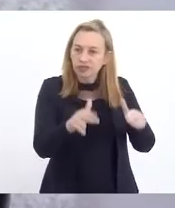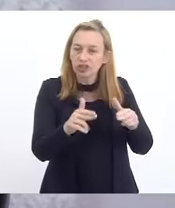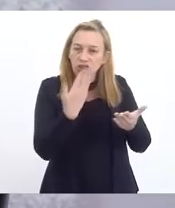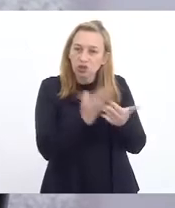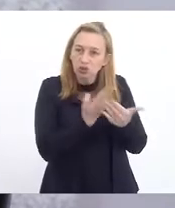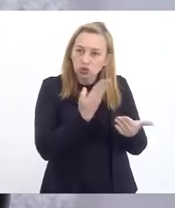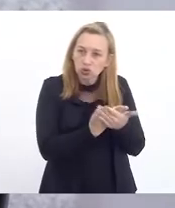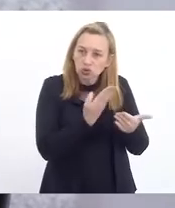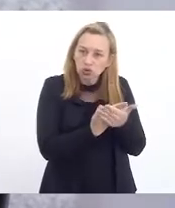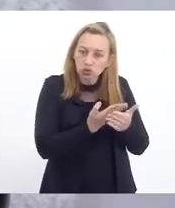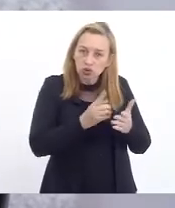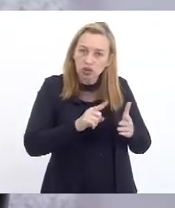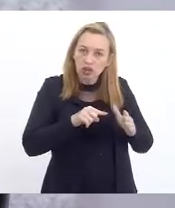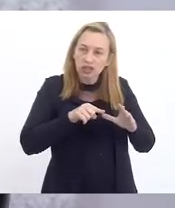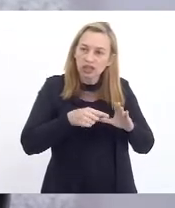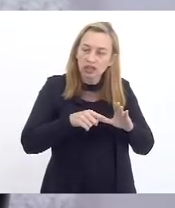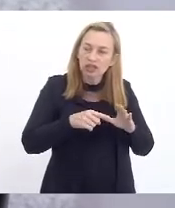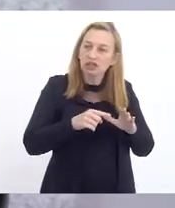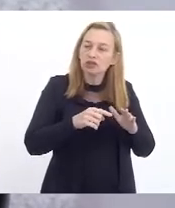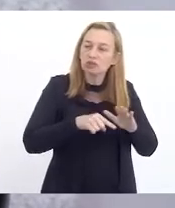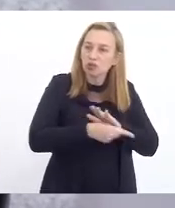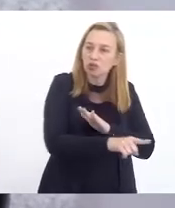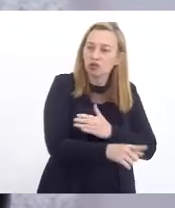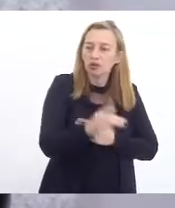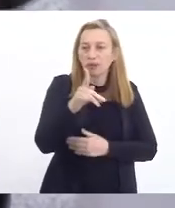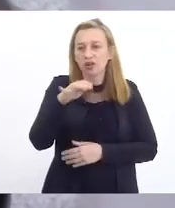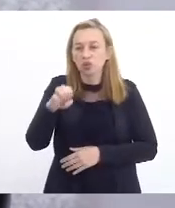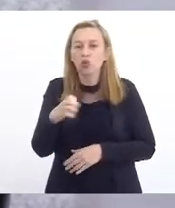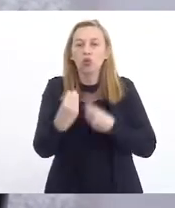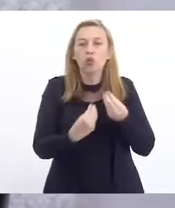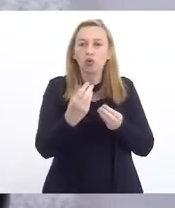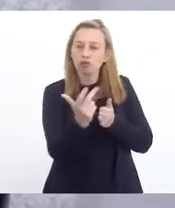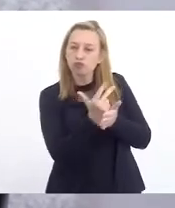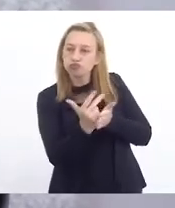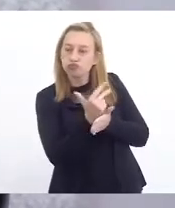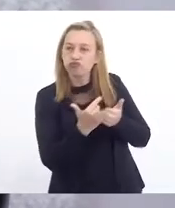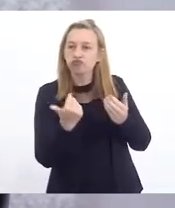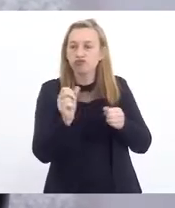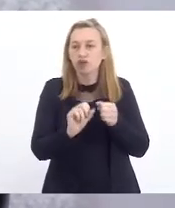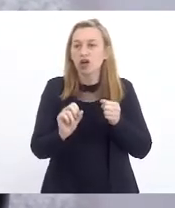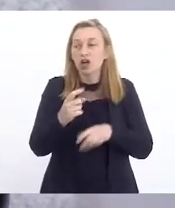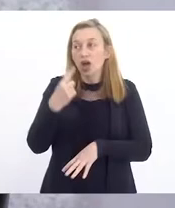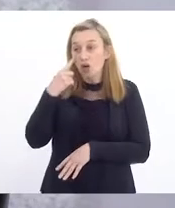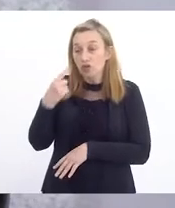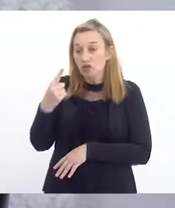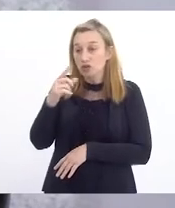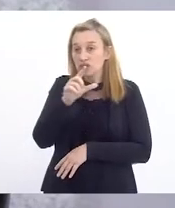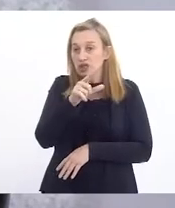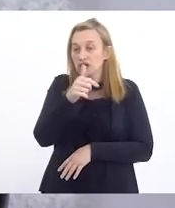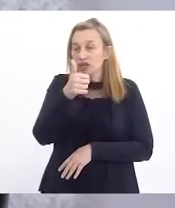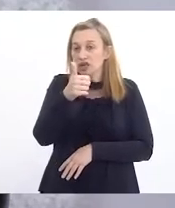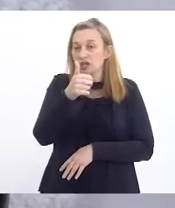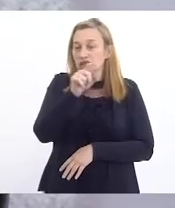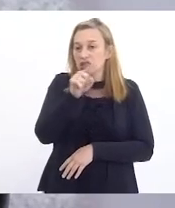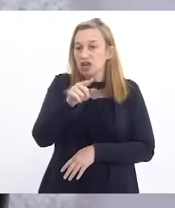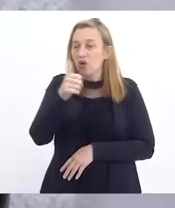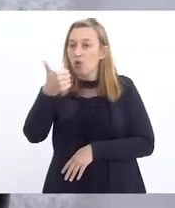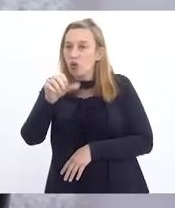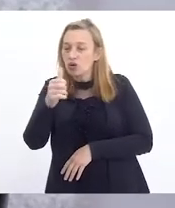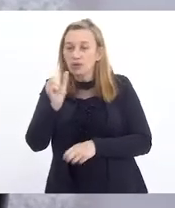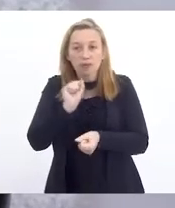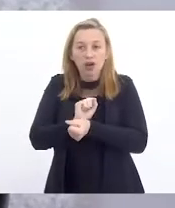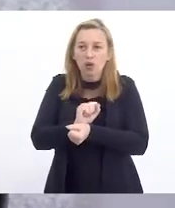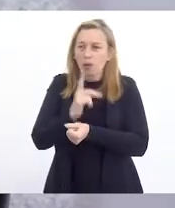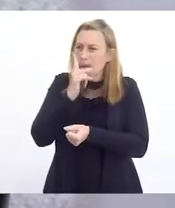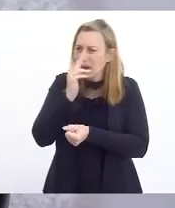cima daquele estudo do PEDUI de como o macrozoneamento tem que ser feito. Eu fui ler o ZE está parado. Parece que um servidor faleceu e nunca